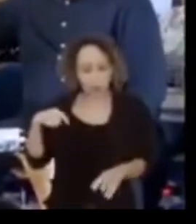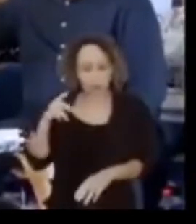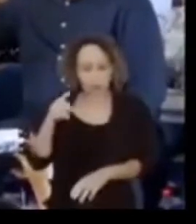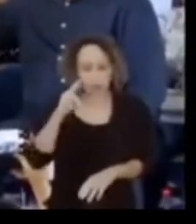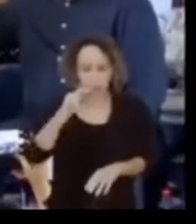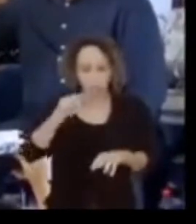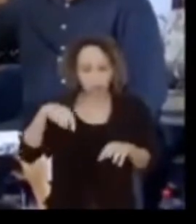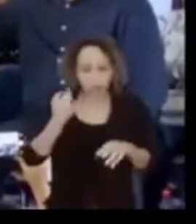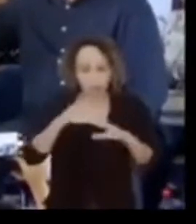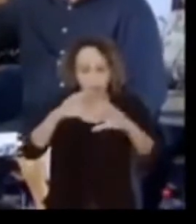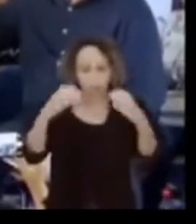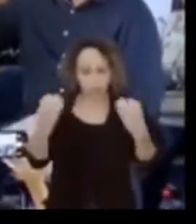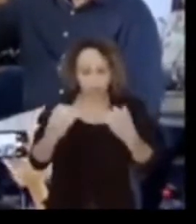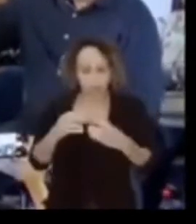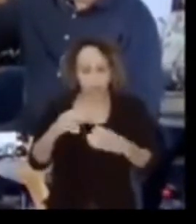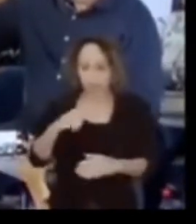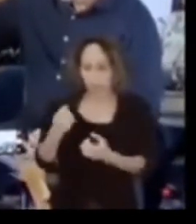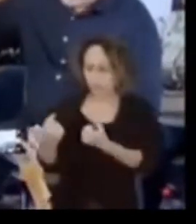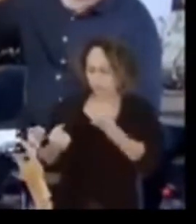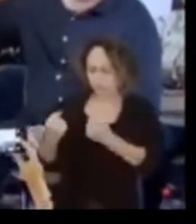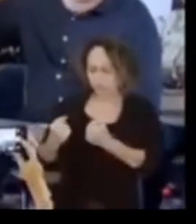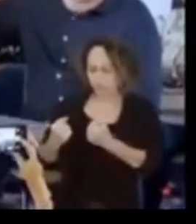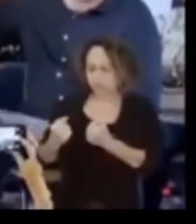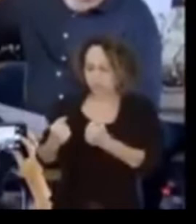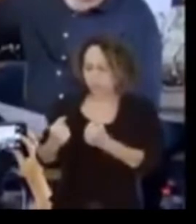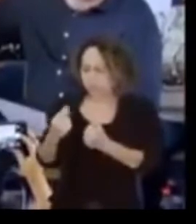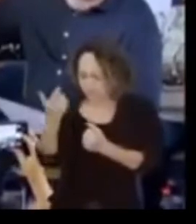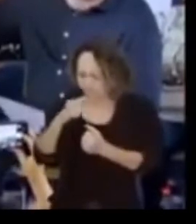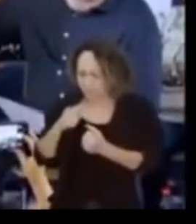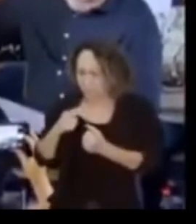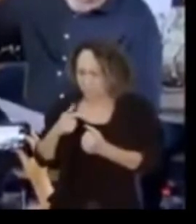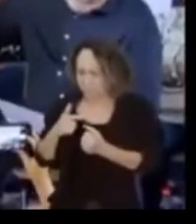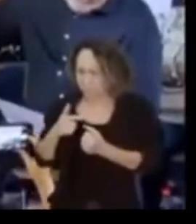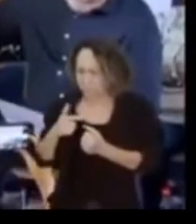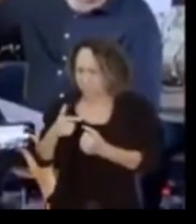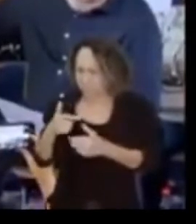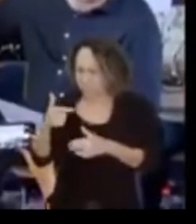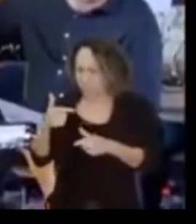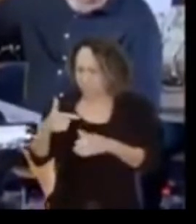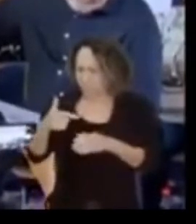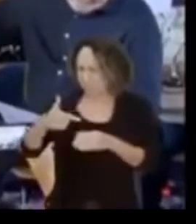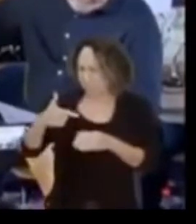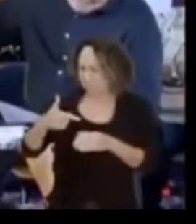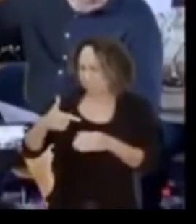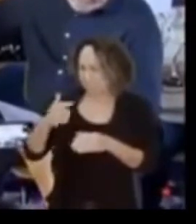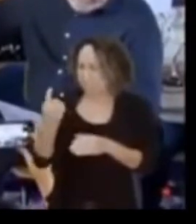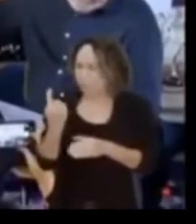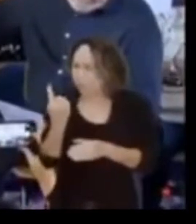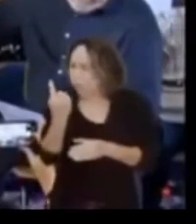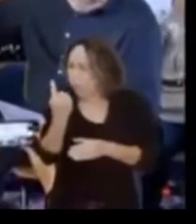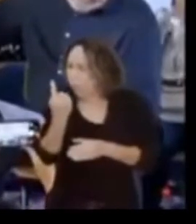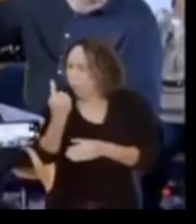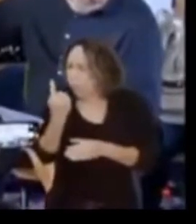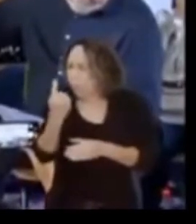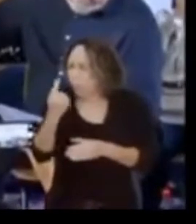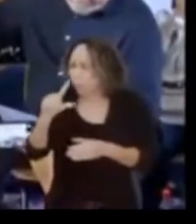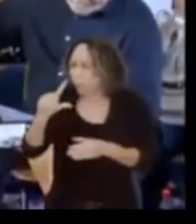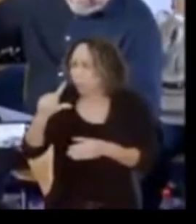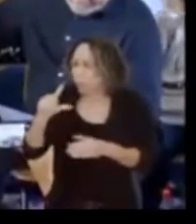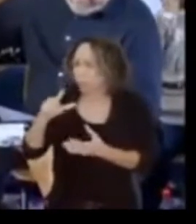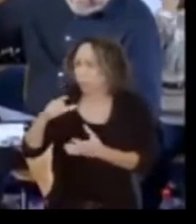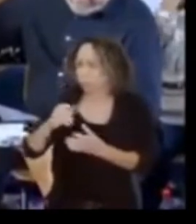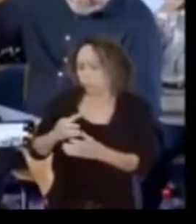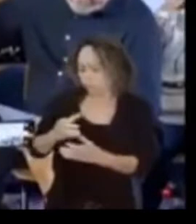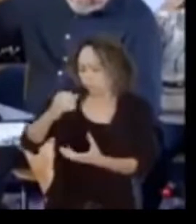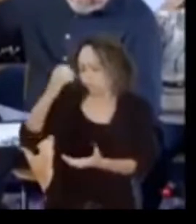Eu não consigo andar com carro. Sabe por quê? Porque tá na minha garagem. Se eu colocar um litro de gasolina, eu não consigo chegar no